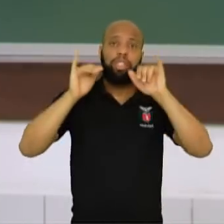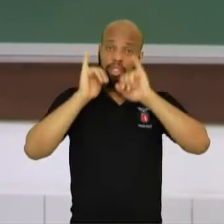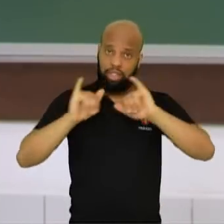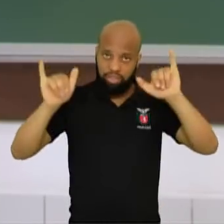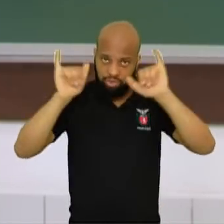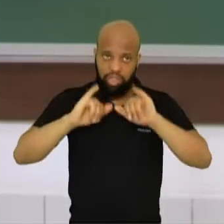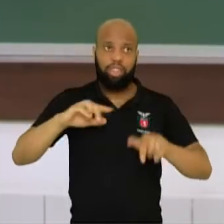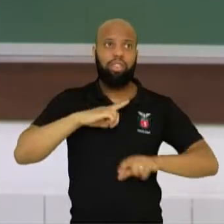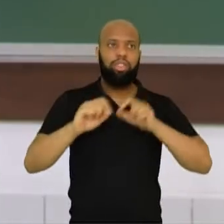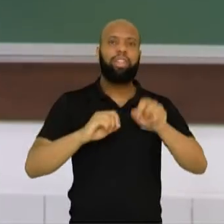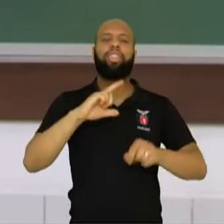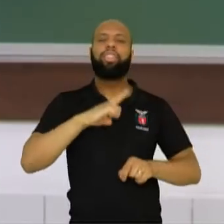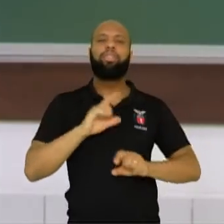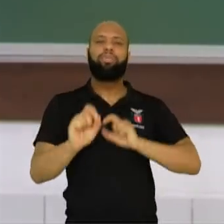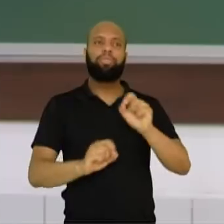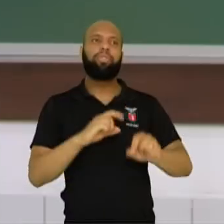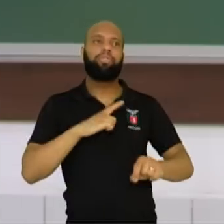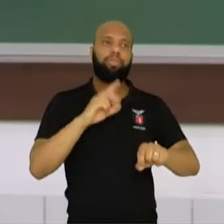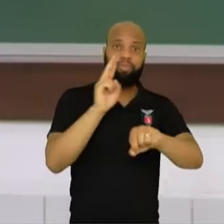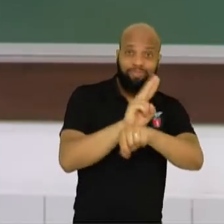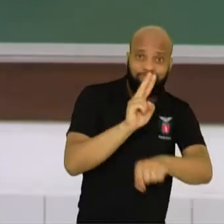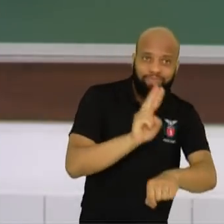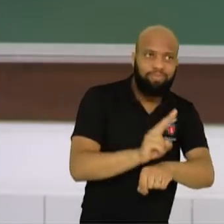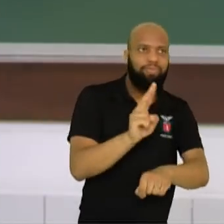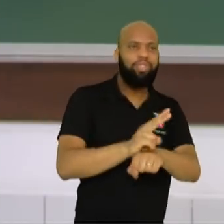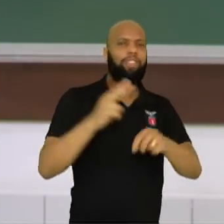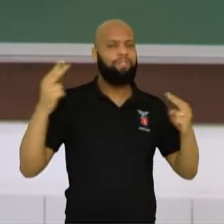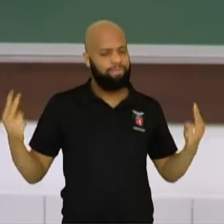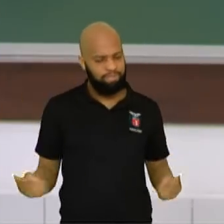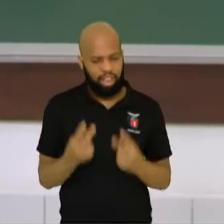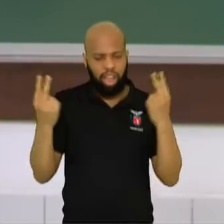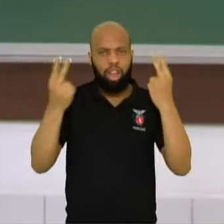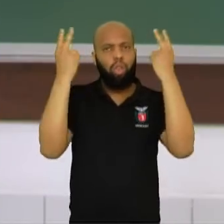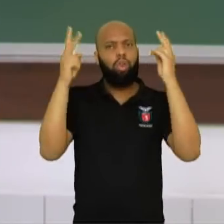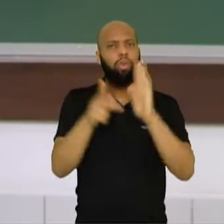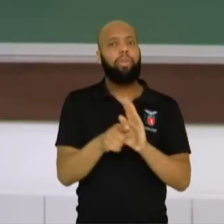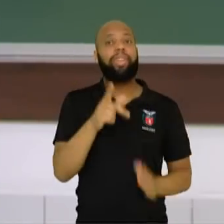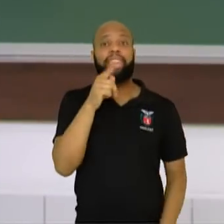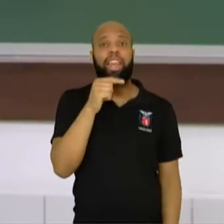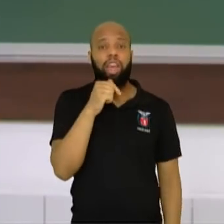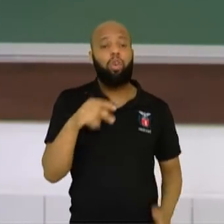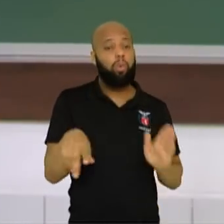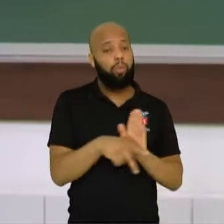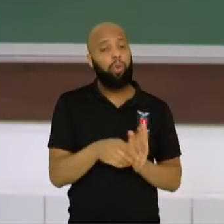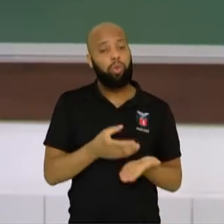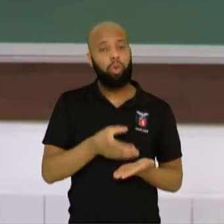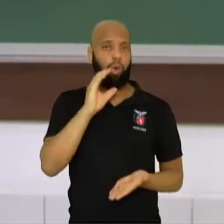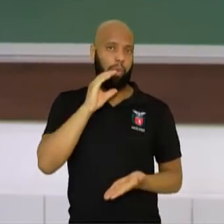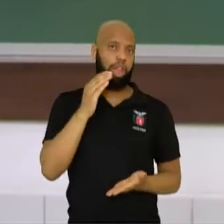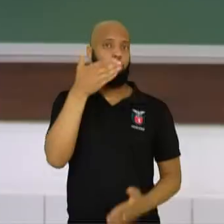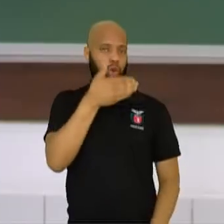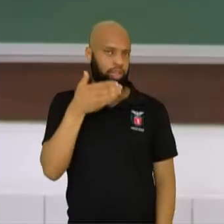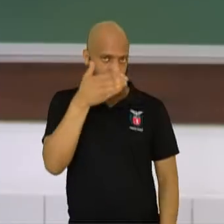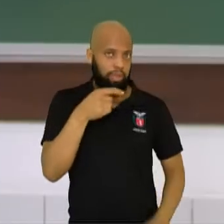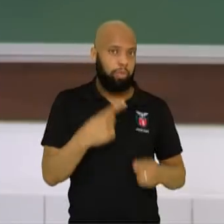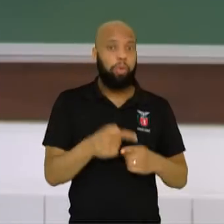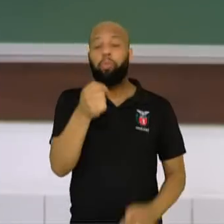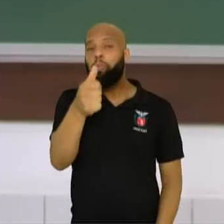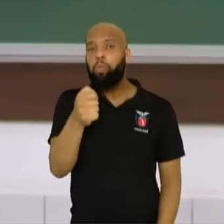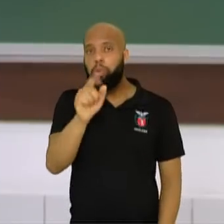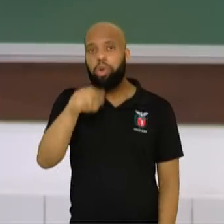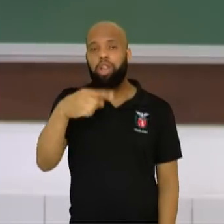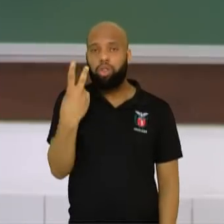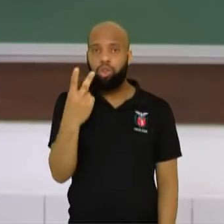quiz? Primeiro quiz da aula de hoje, pergunta número 1. A água é uma substância presente em grande quantidade na superfície